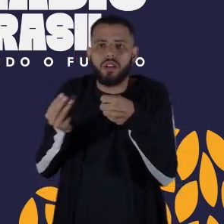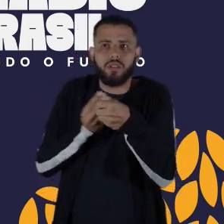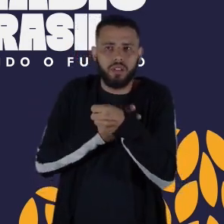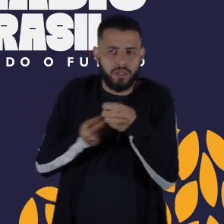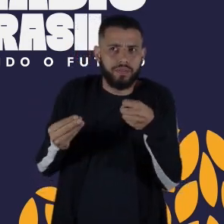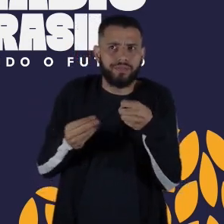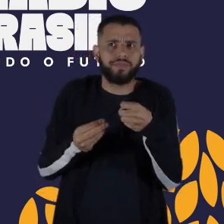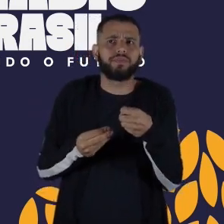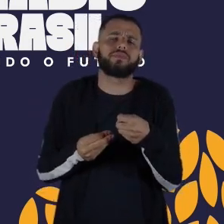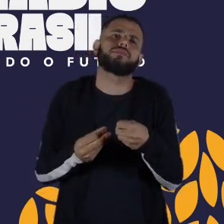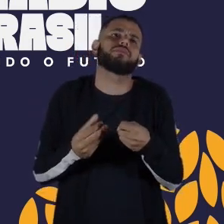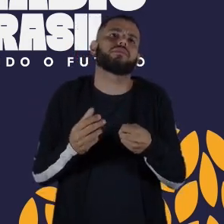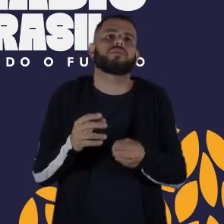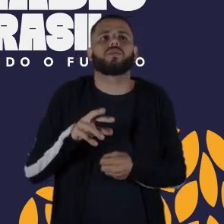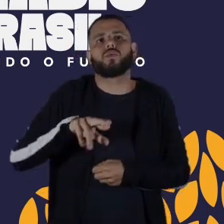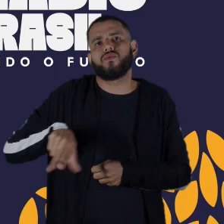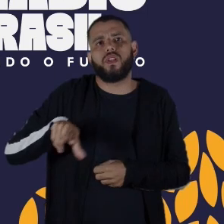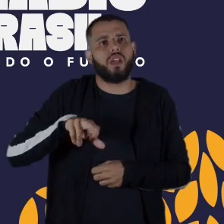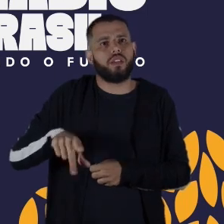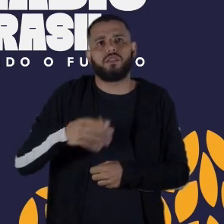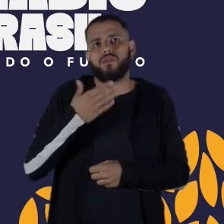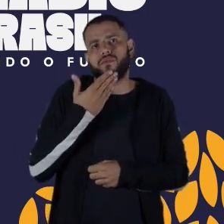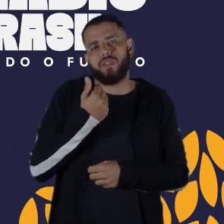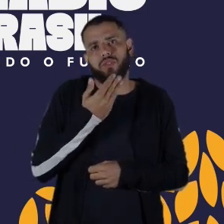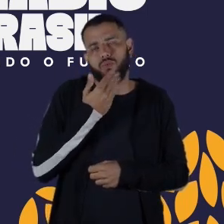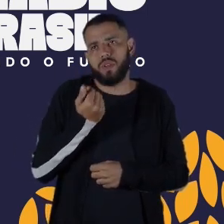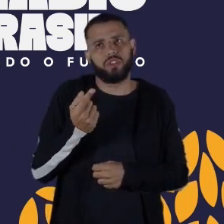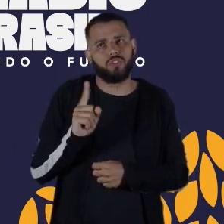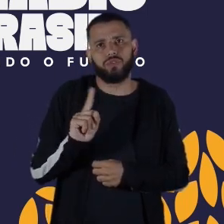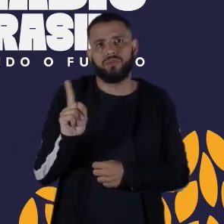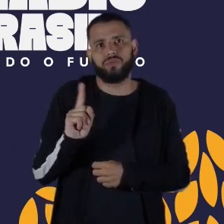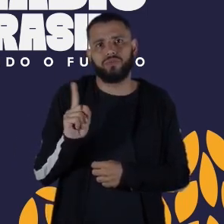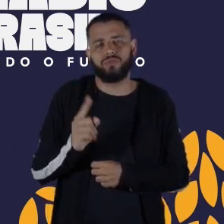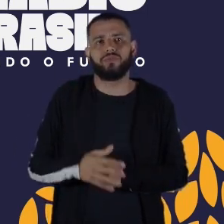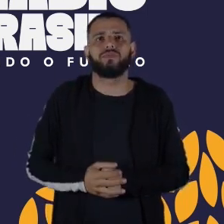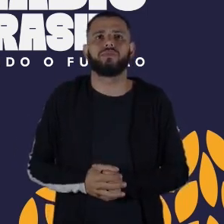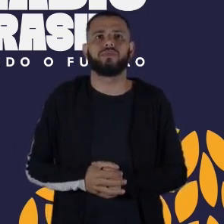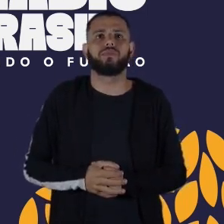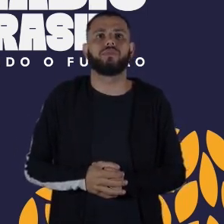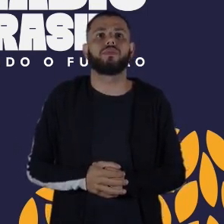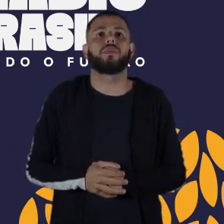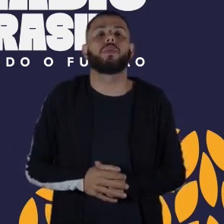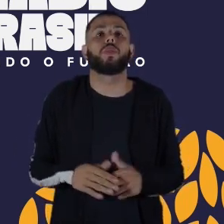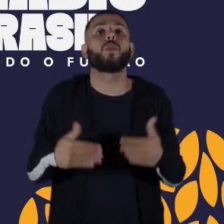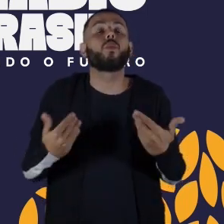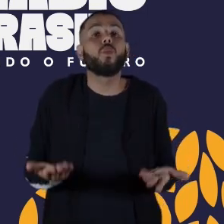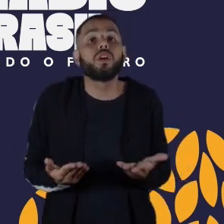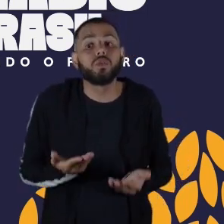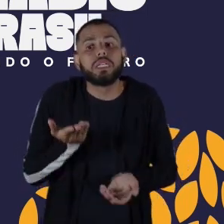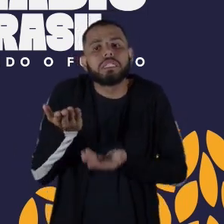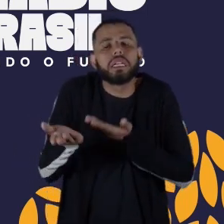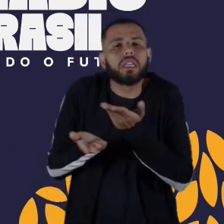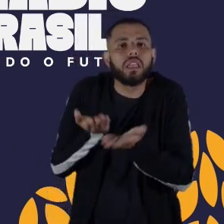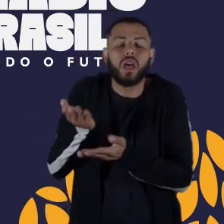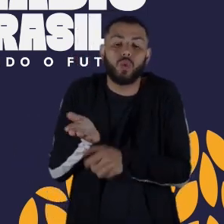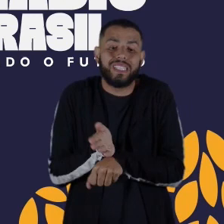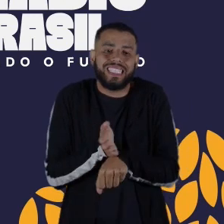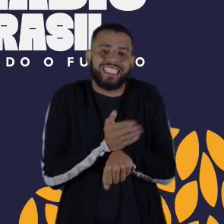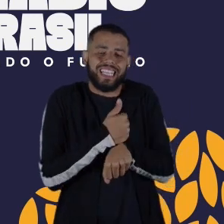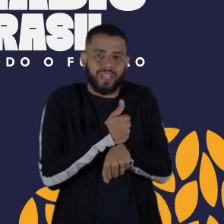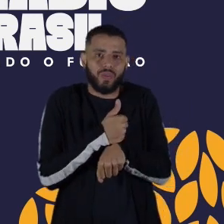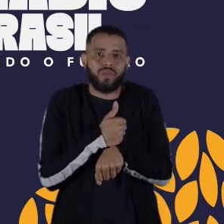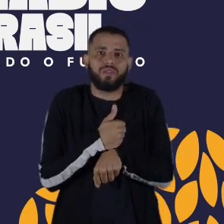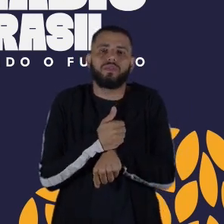tão facilmente, menos células vão morrer, ou mais lentamente. Quando ele é tratado de muito cedo da doença,